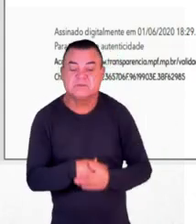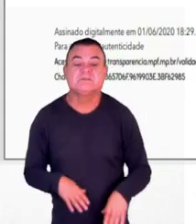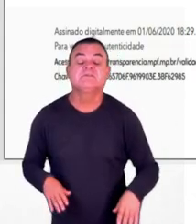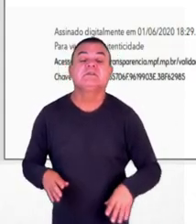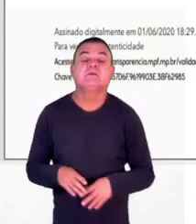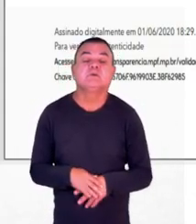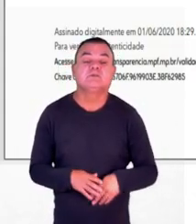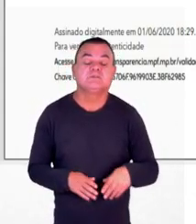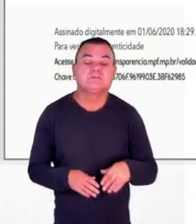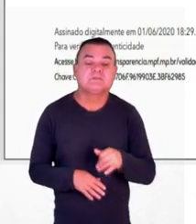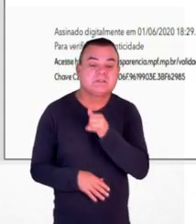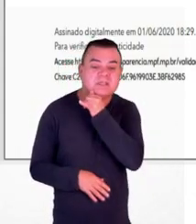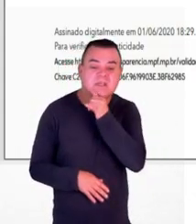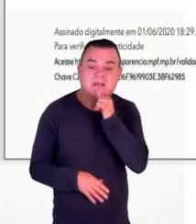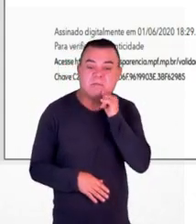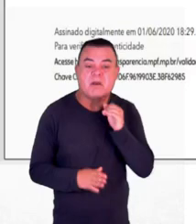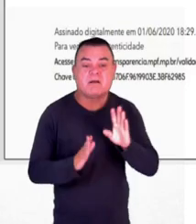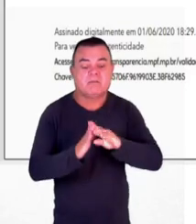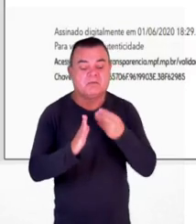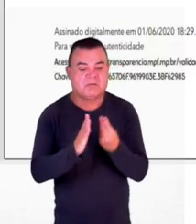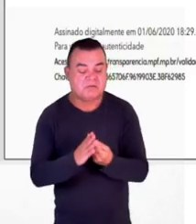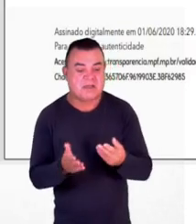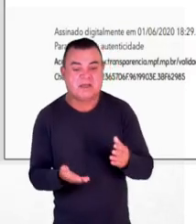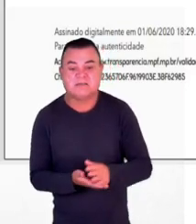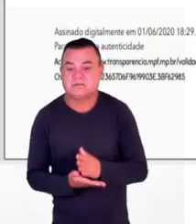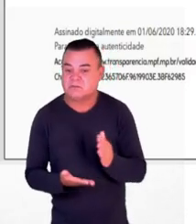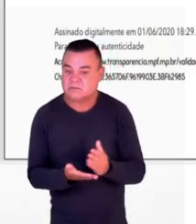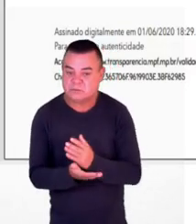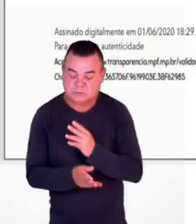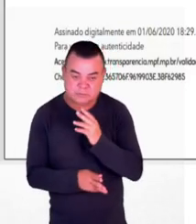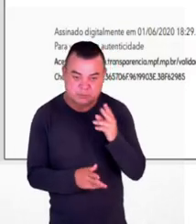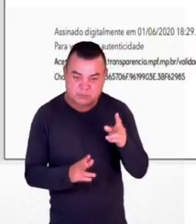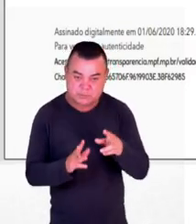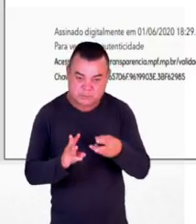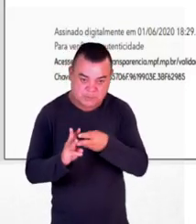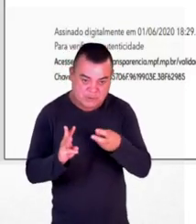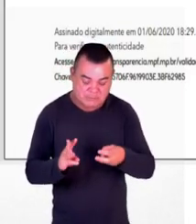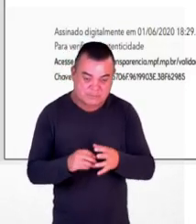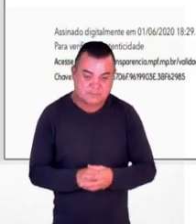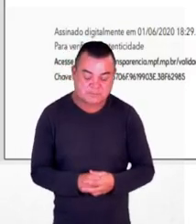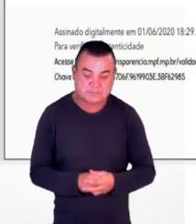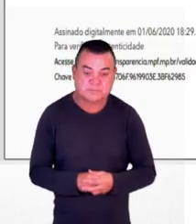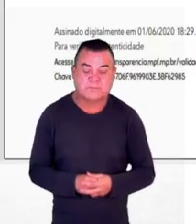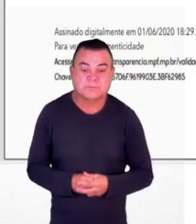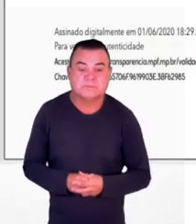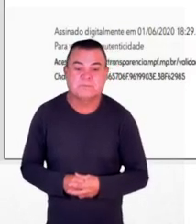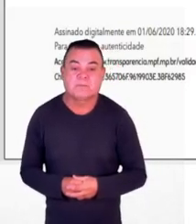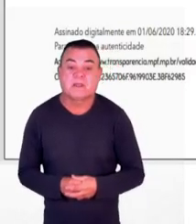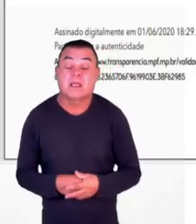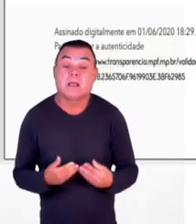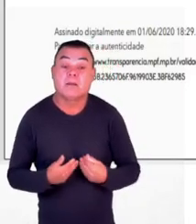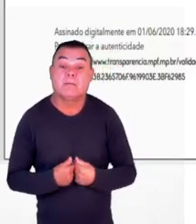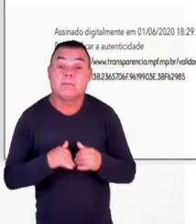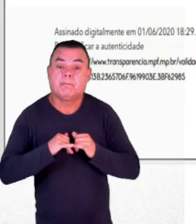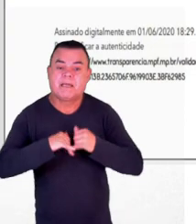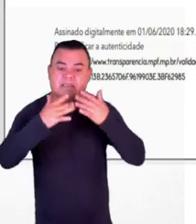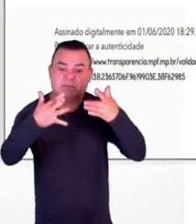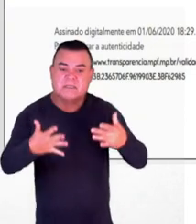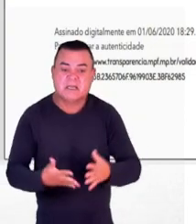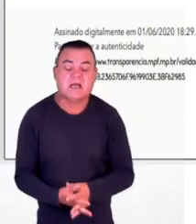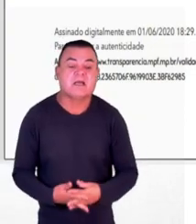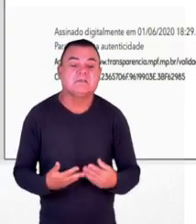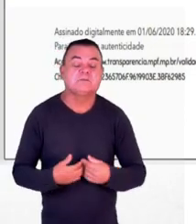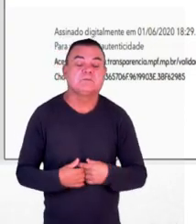podem produzir seus alimentos e vender PR pras compras públicas desde que pro seu próprio consumo né na escolinha na saúde